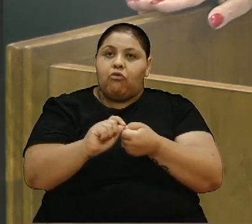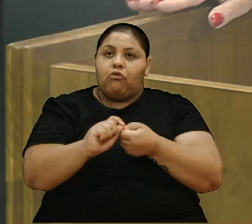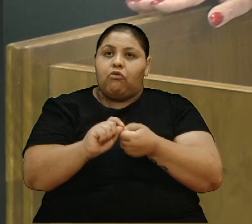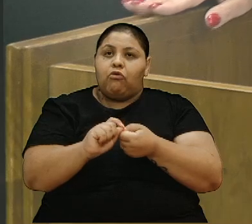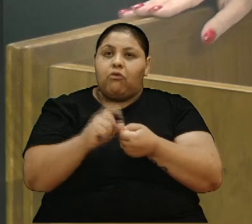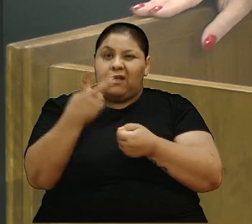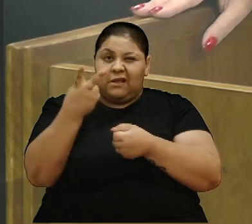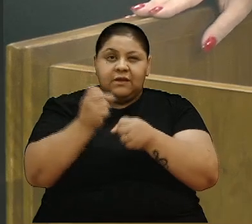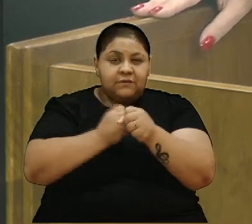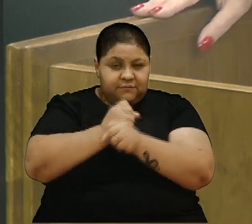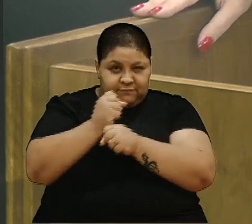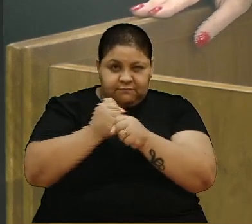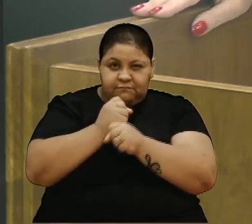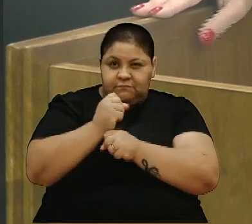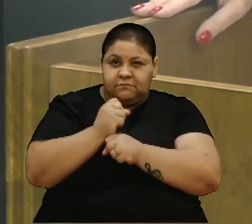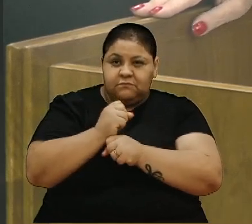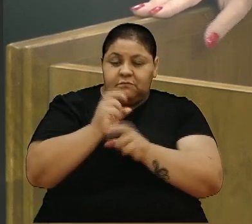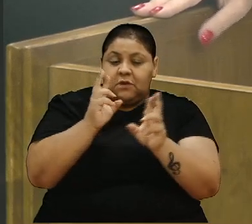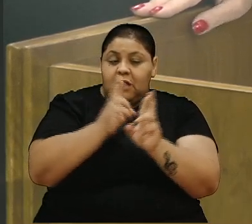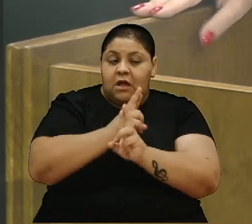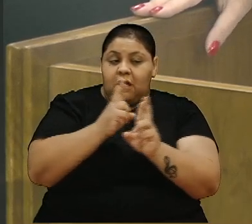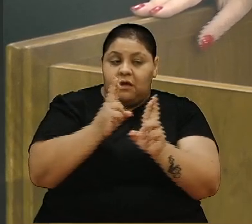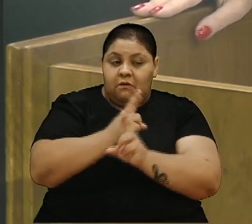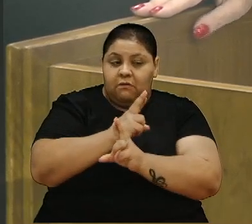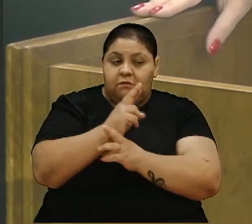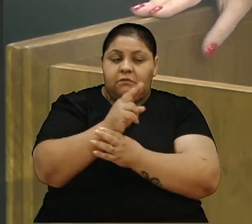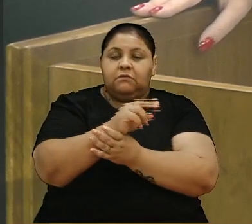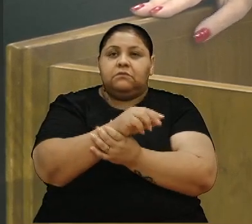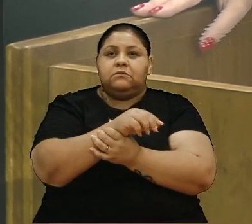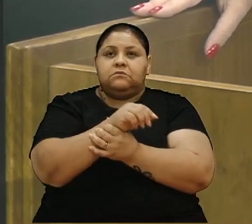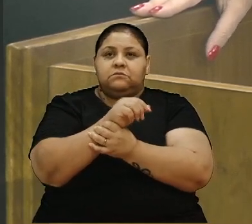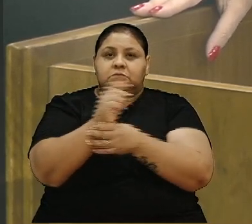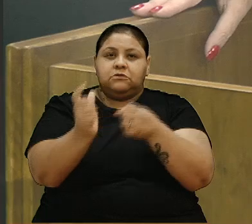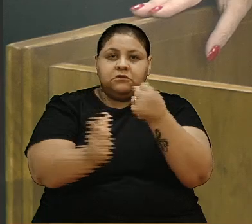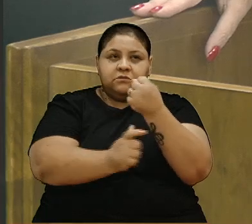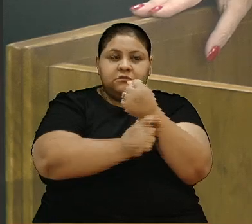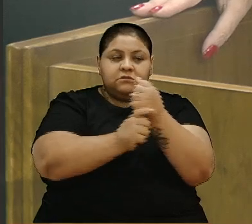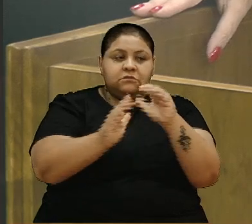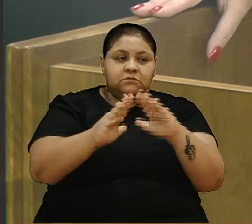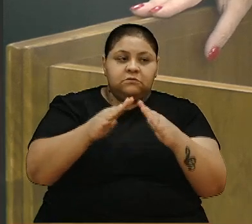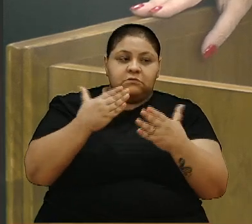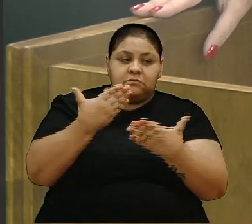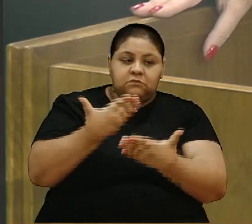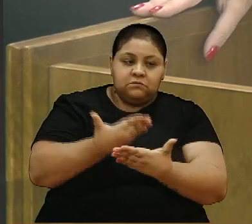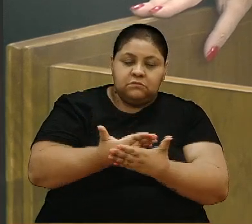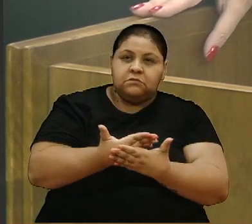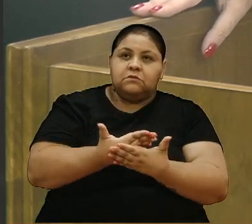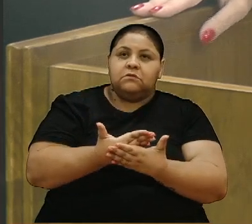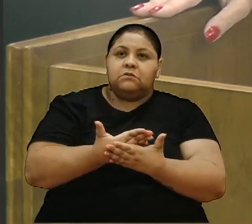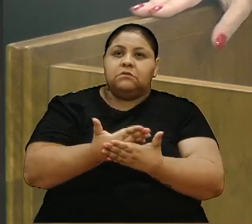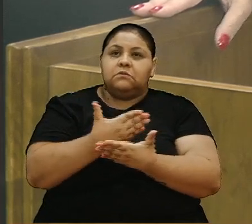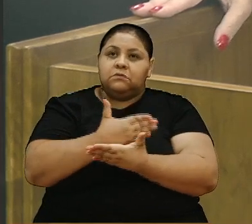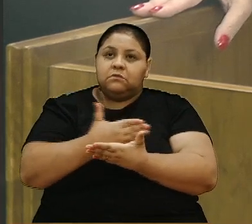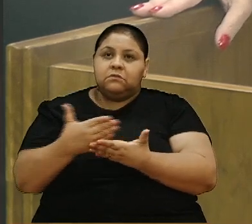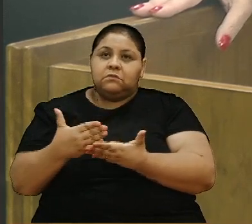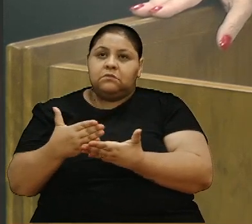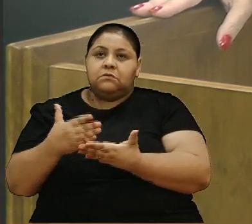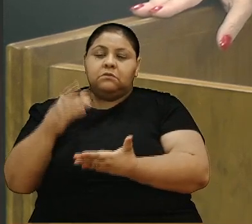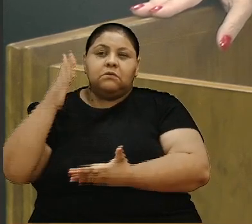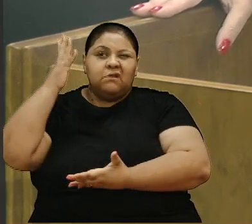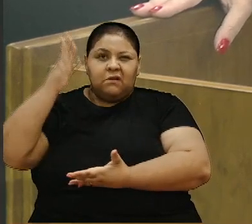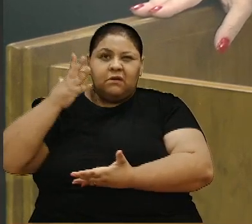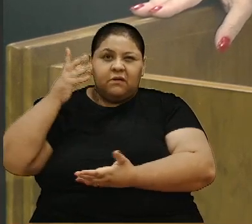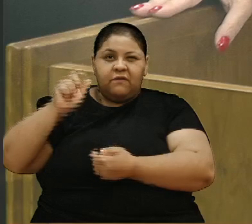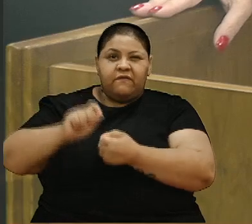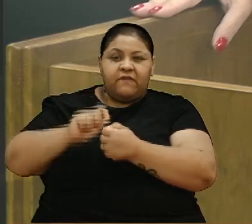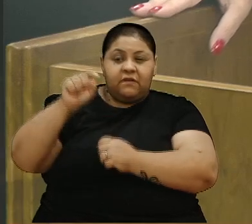desses 2 anos em relação à segurança nas escolas e às escolas, a partir de um seminário que foi